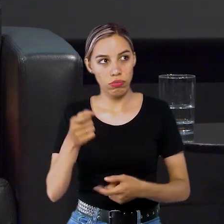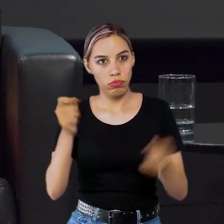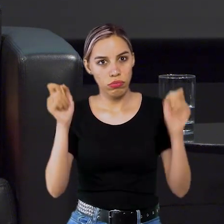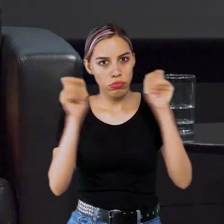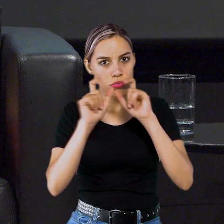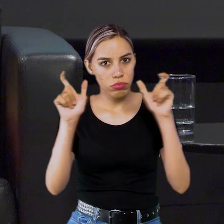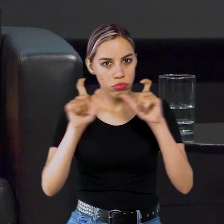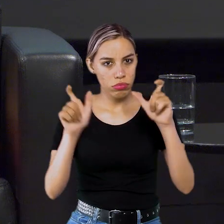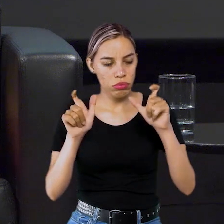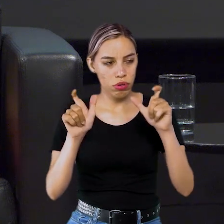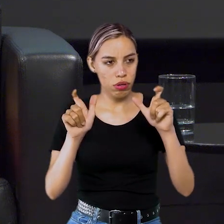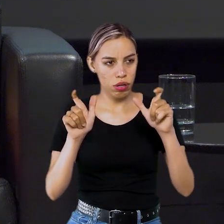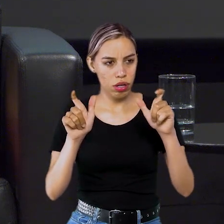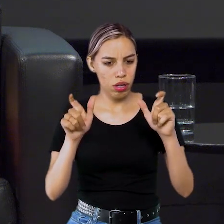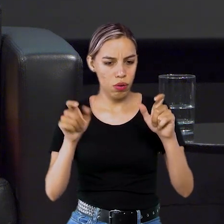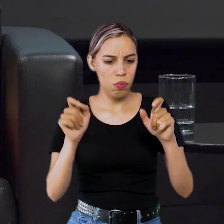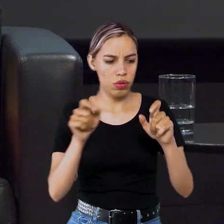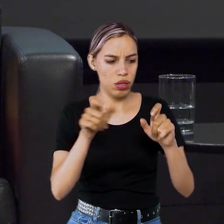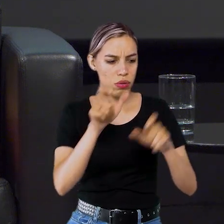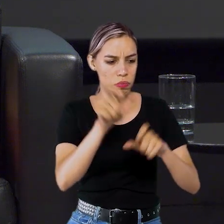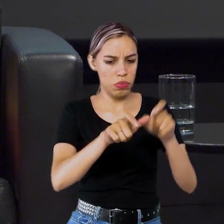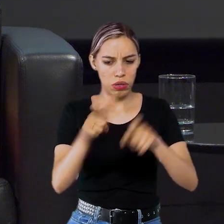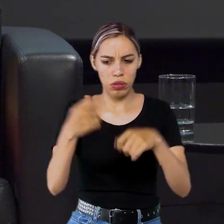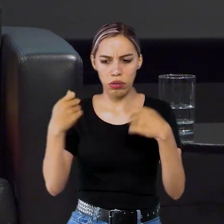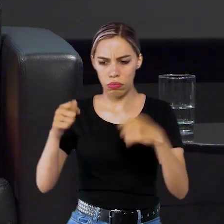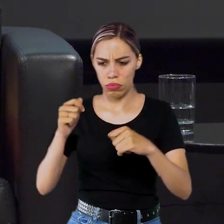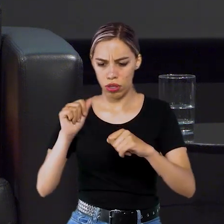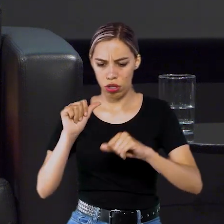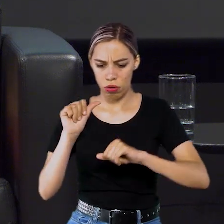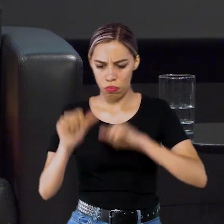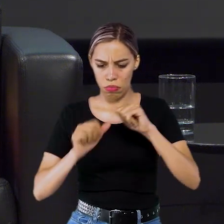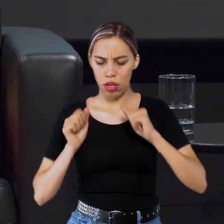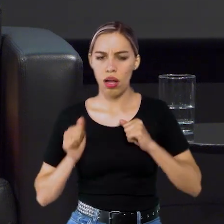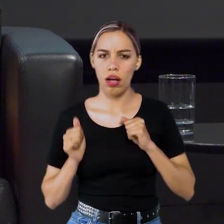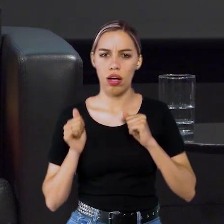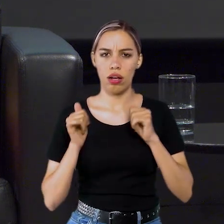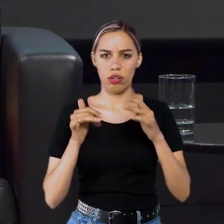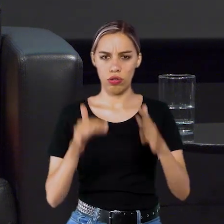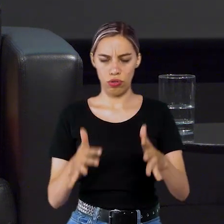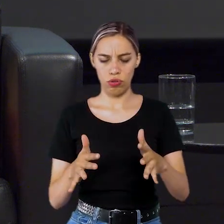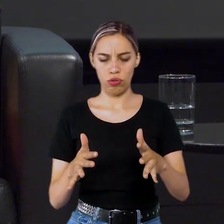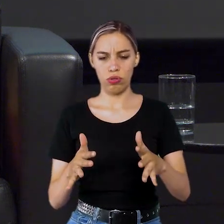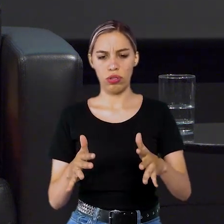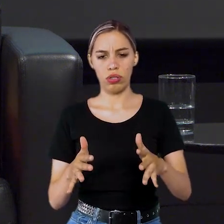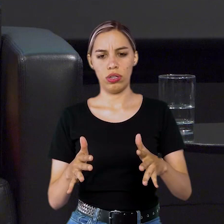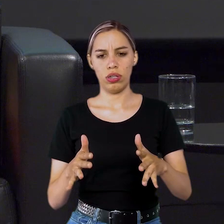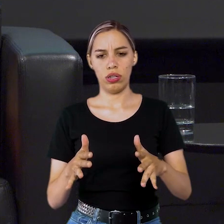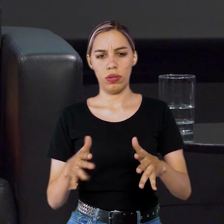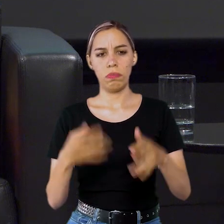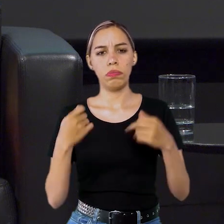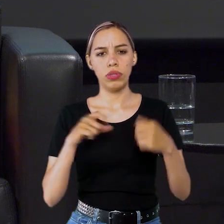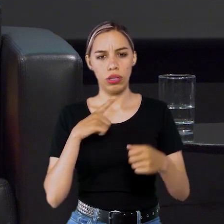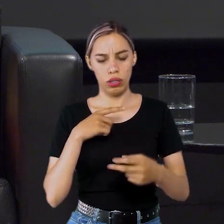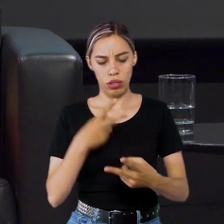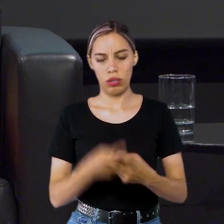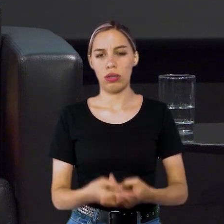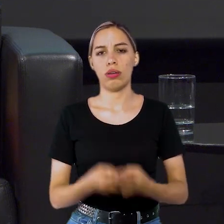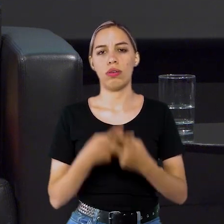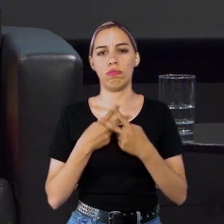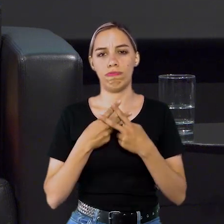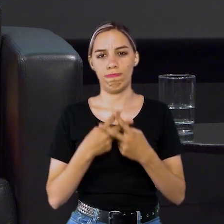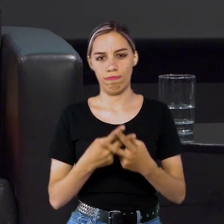acordamento coletivo, né, de mudança de hábito, de mudança de postura, de paciência, como o Timóteo